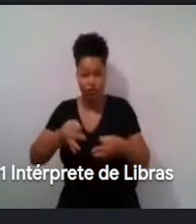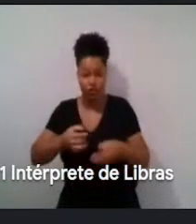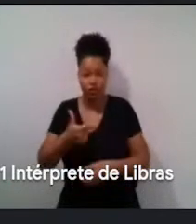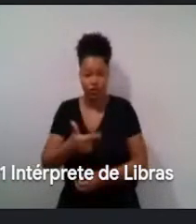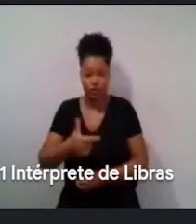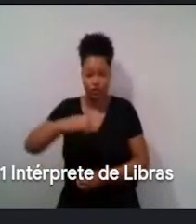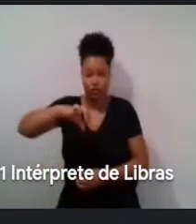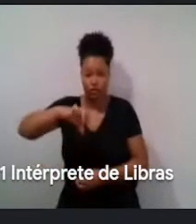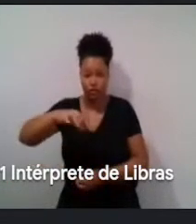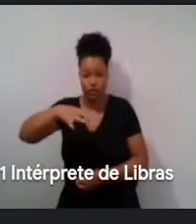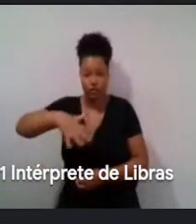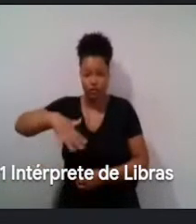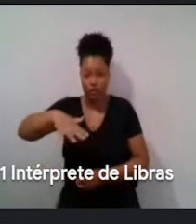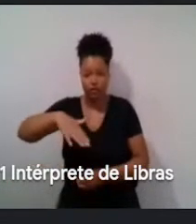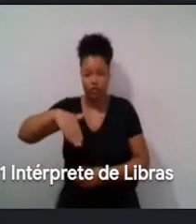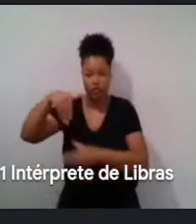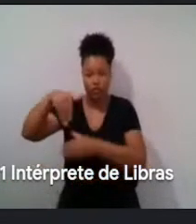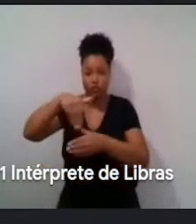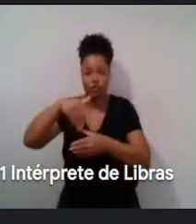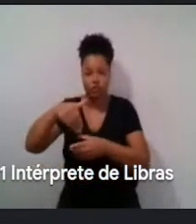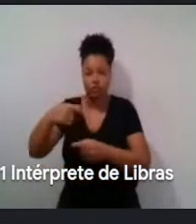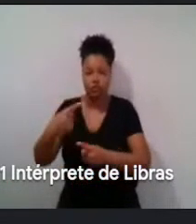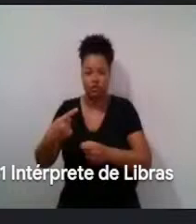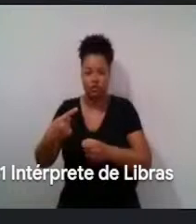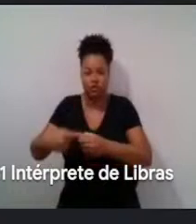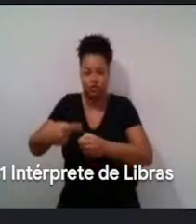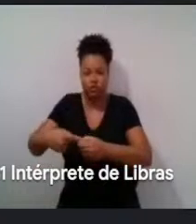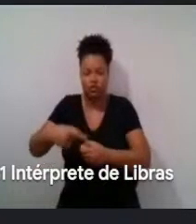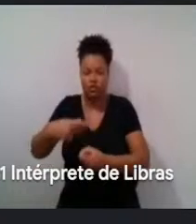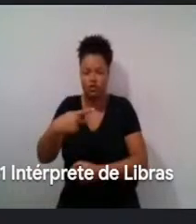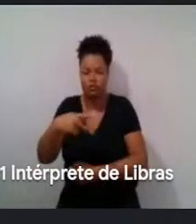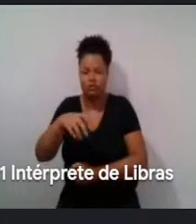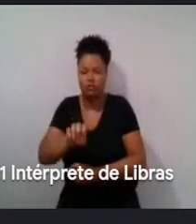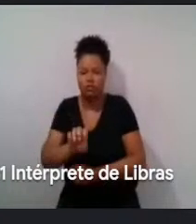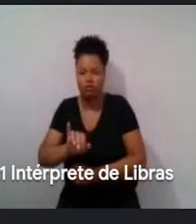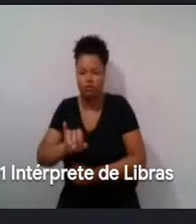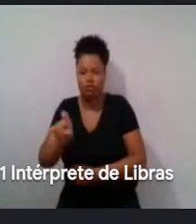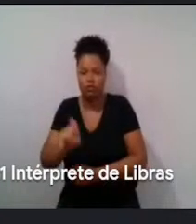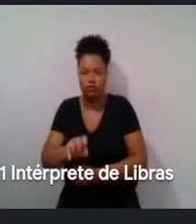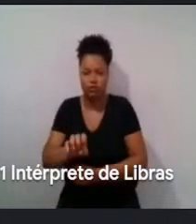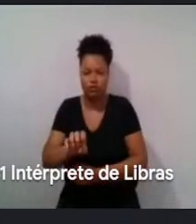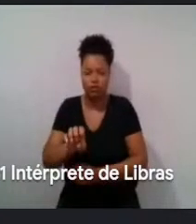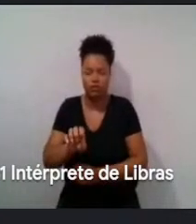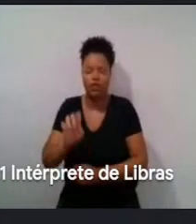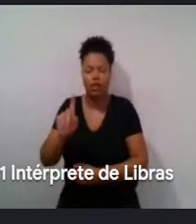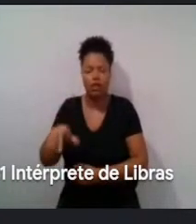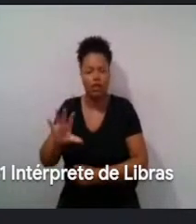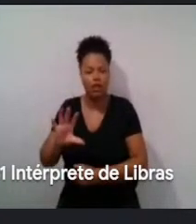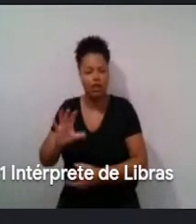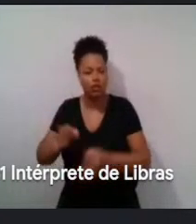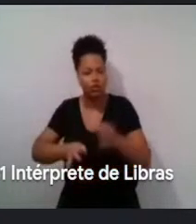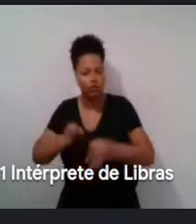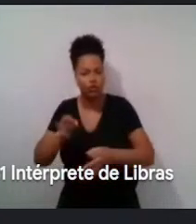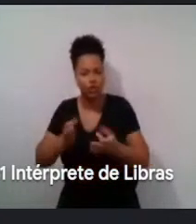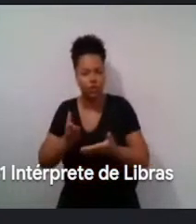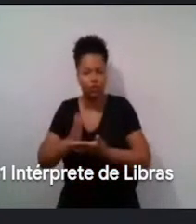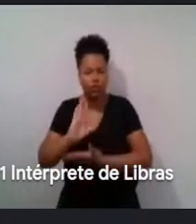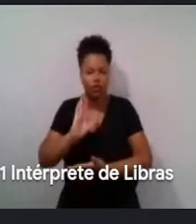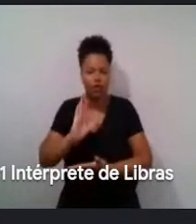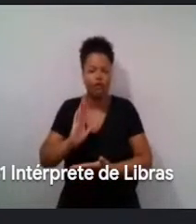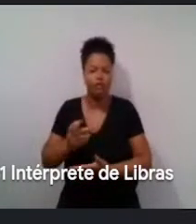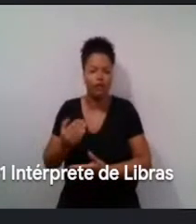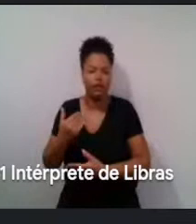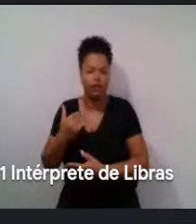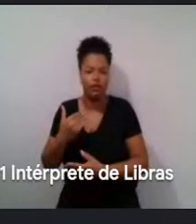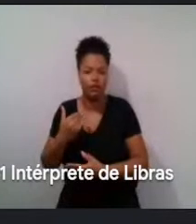Zona Eleitoral de Peixe, que julgou desaprovadas contas, aplicou multa em razão de